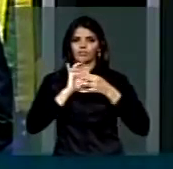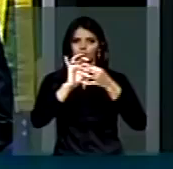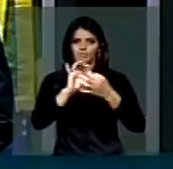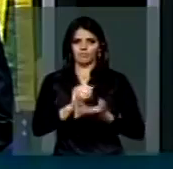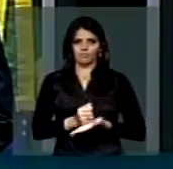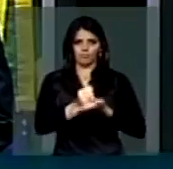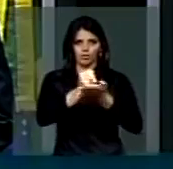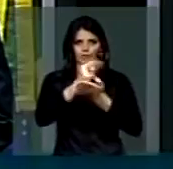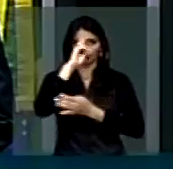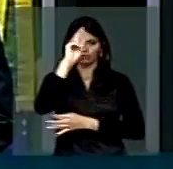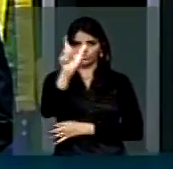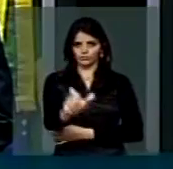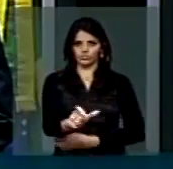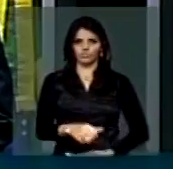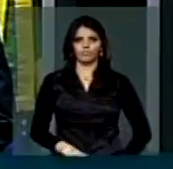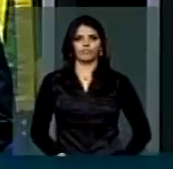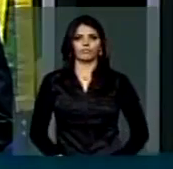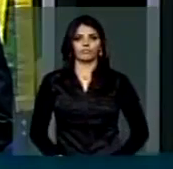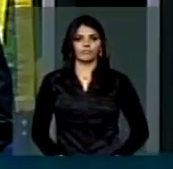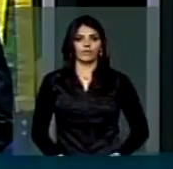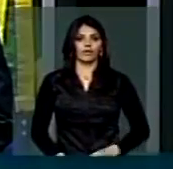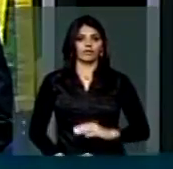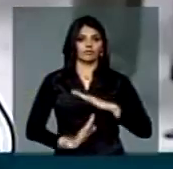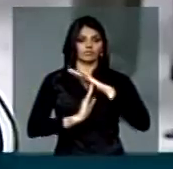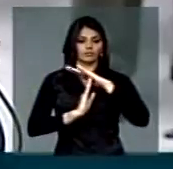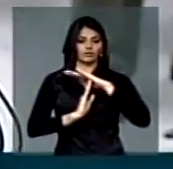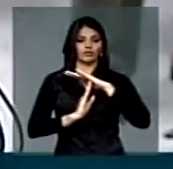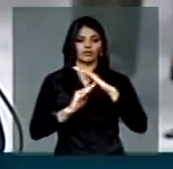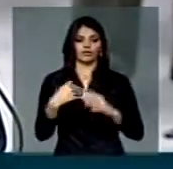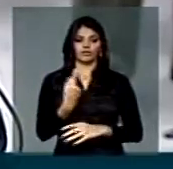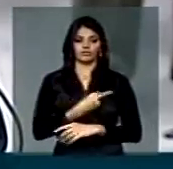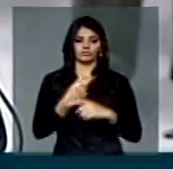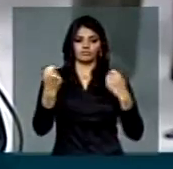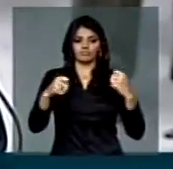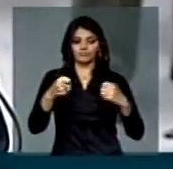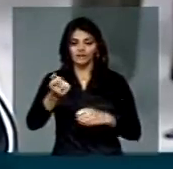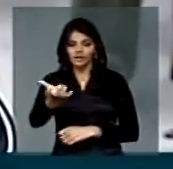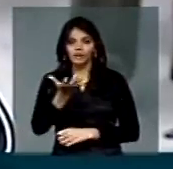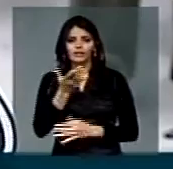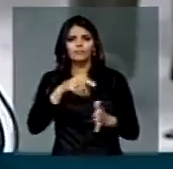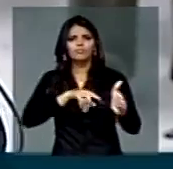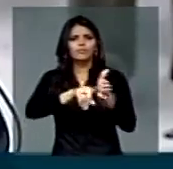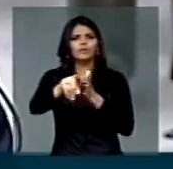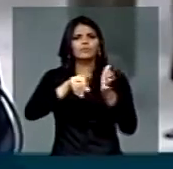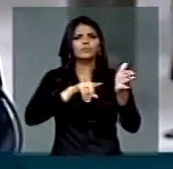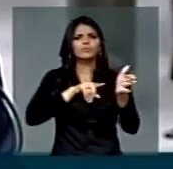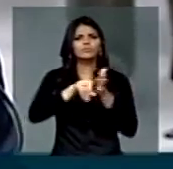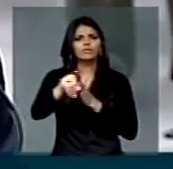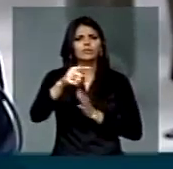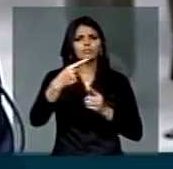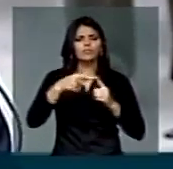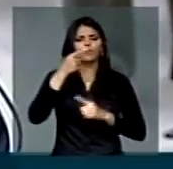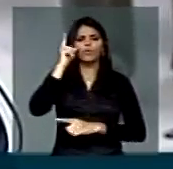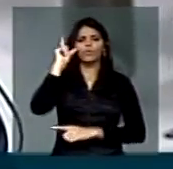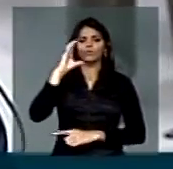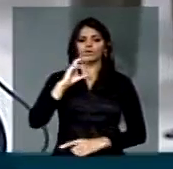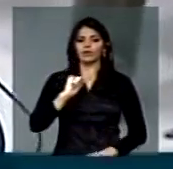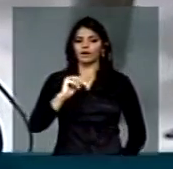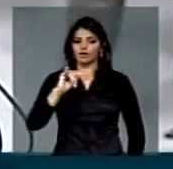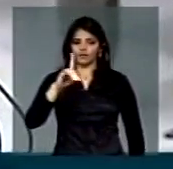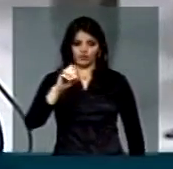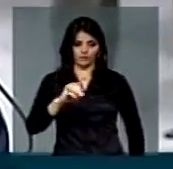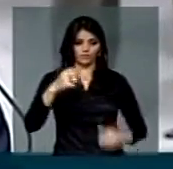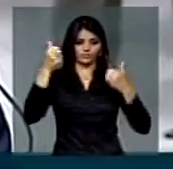Excelência e talvez no intervalo queria até perguntá-lo, porque ontem o Caiado trouxe aqui